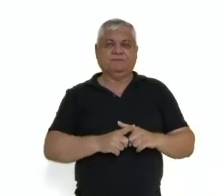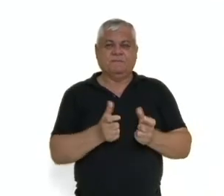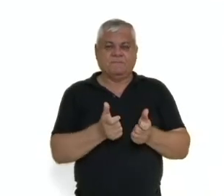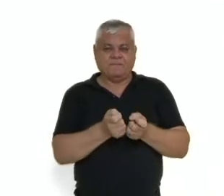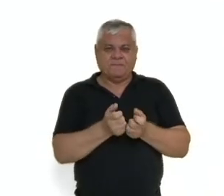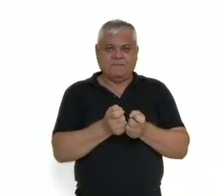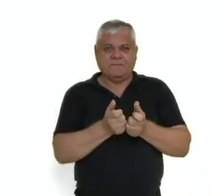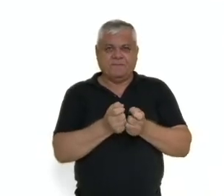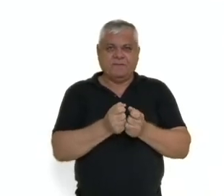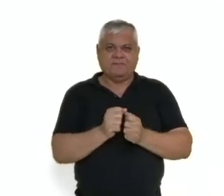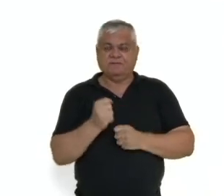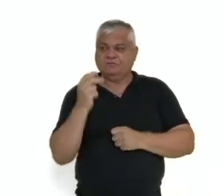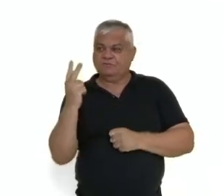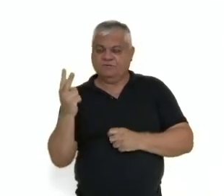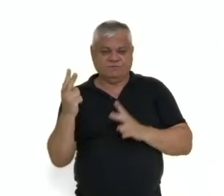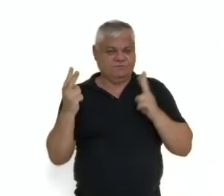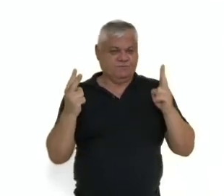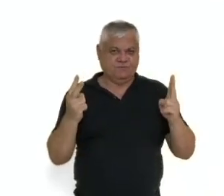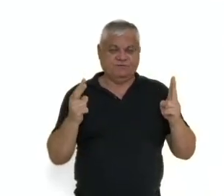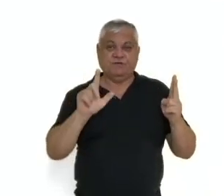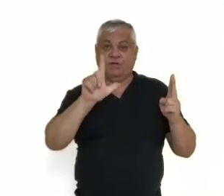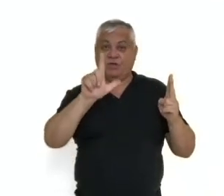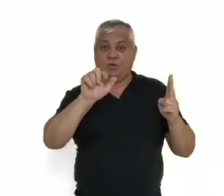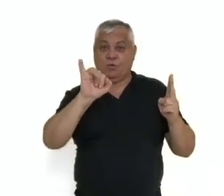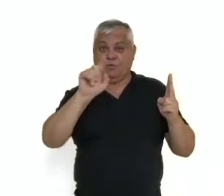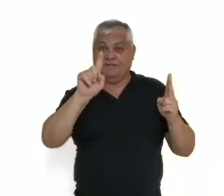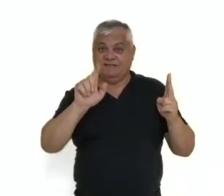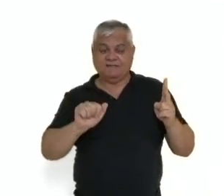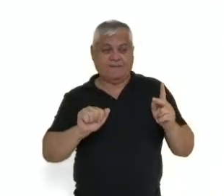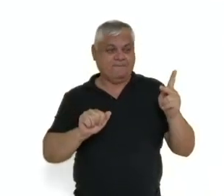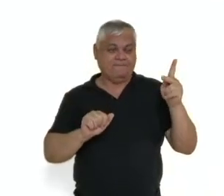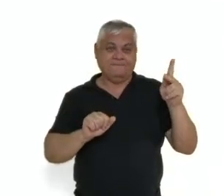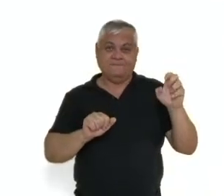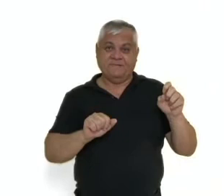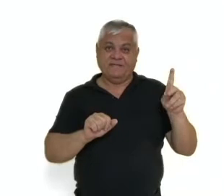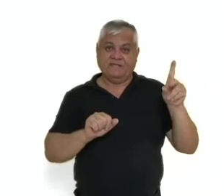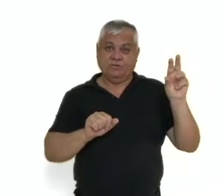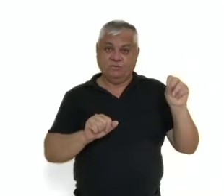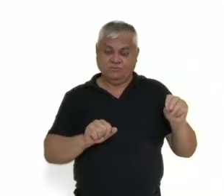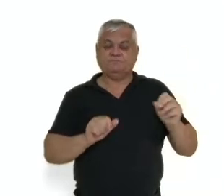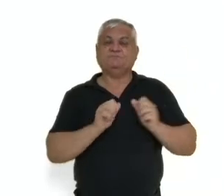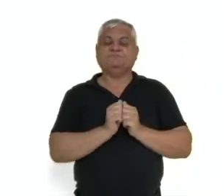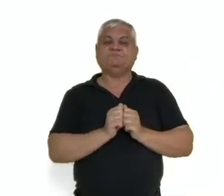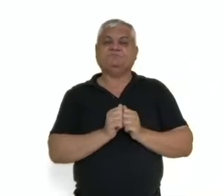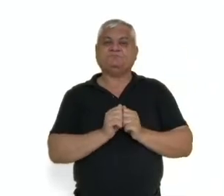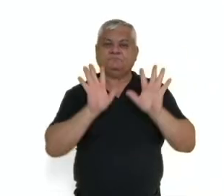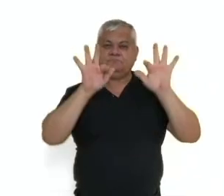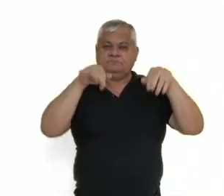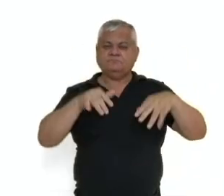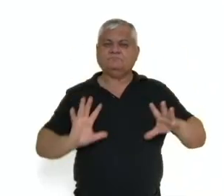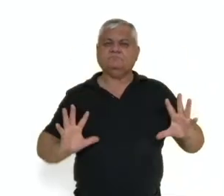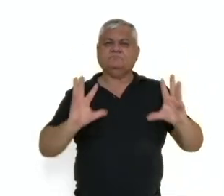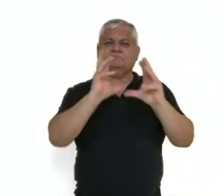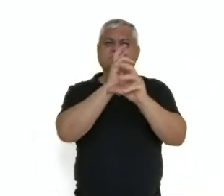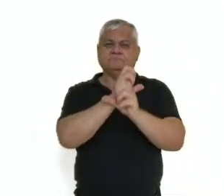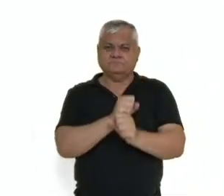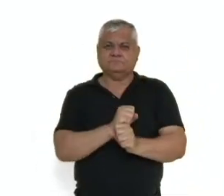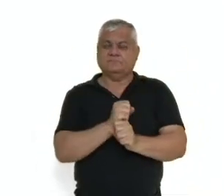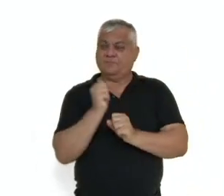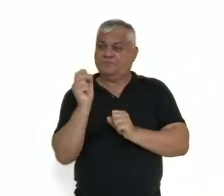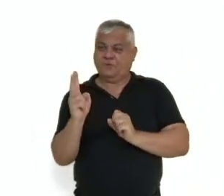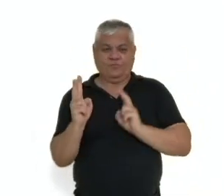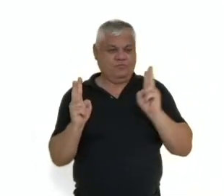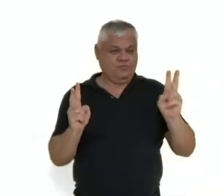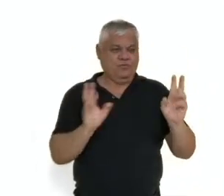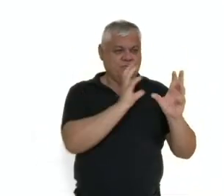com Luísa e Pedro. Ao final, calcula-se a média dos pontos obtidos pelos integrantes